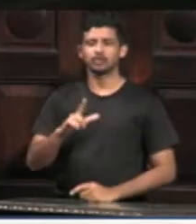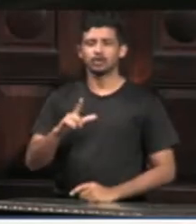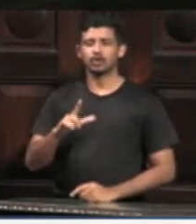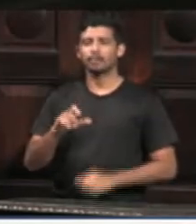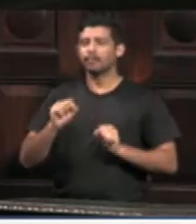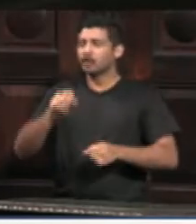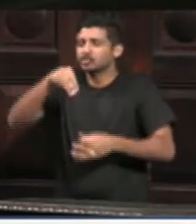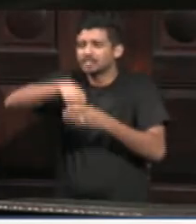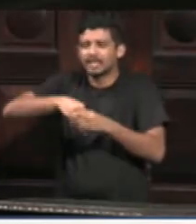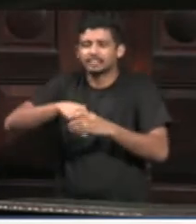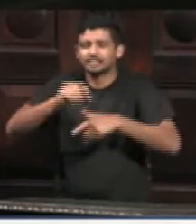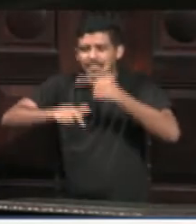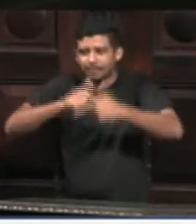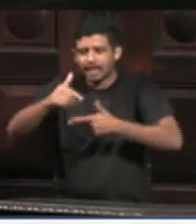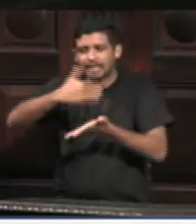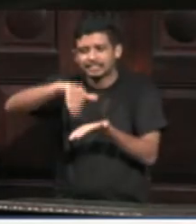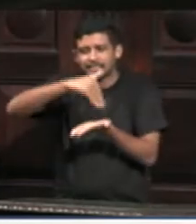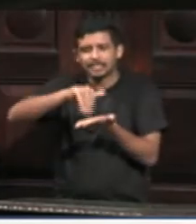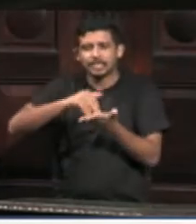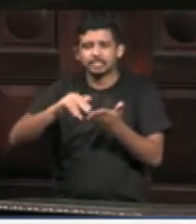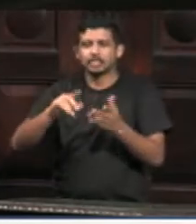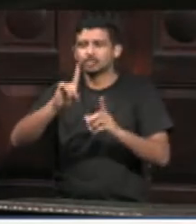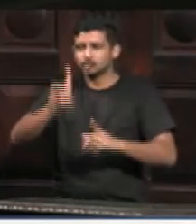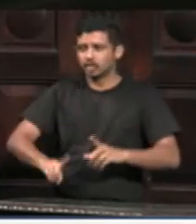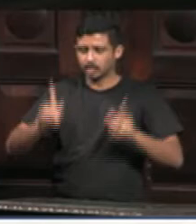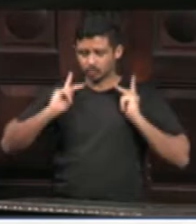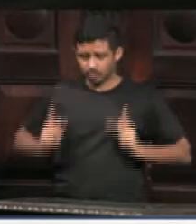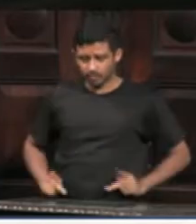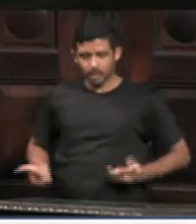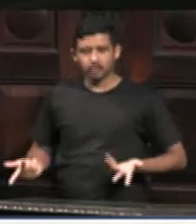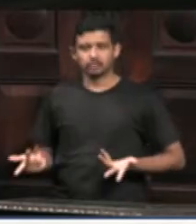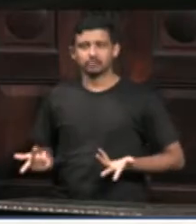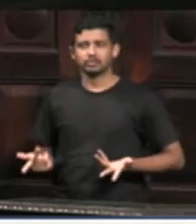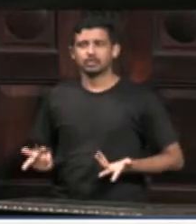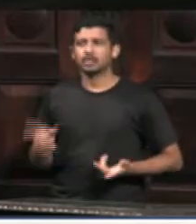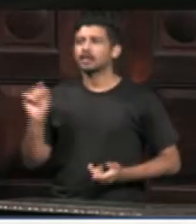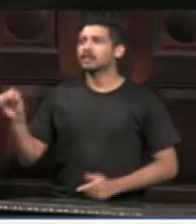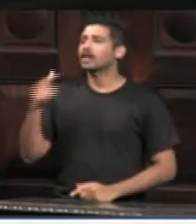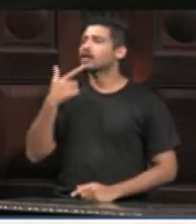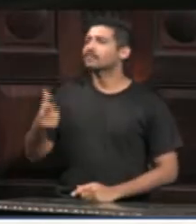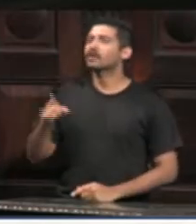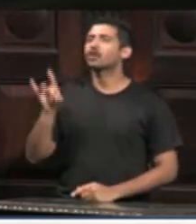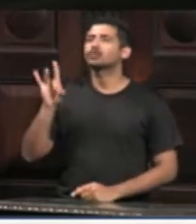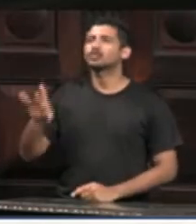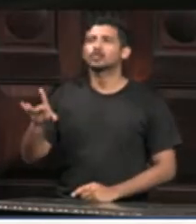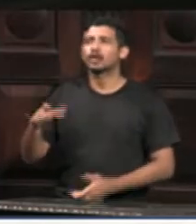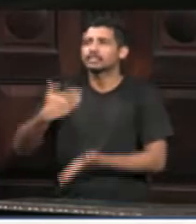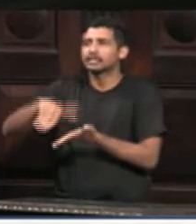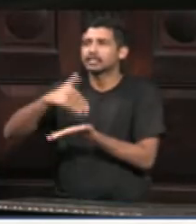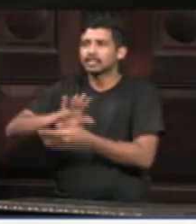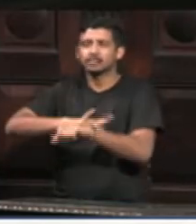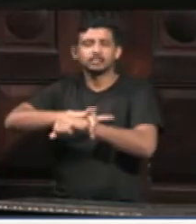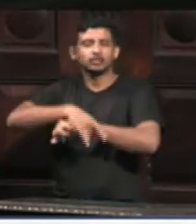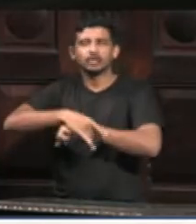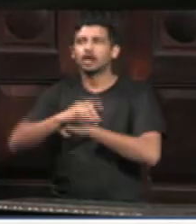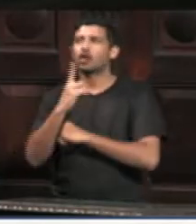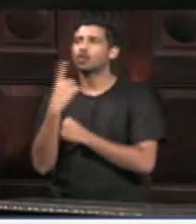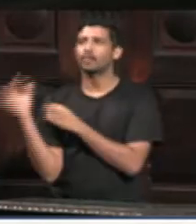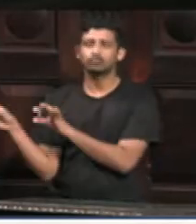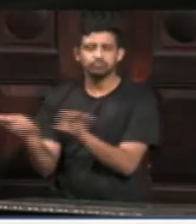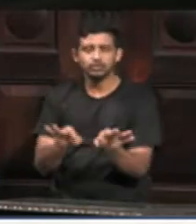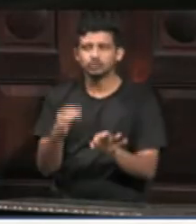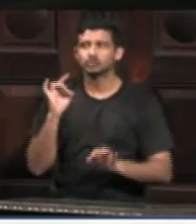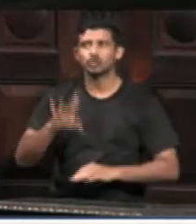Direitos Humanos? Quem diz que a Secretaria de Segurança tem que ser de uma linha só? Não. Se tem uma coisa